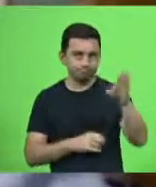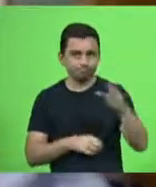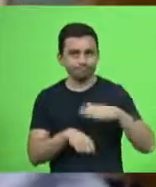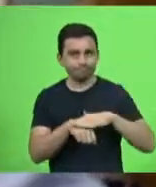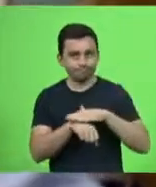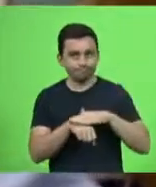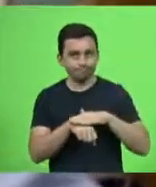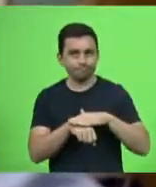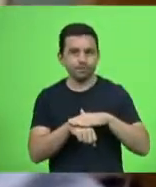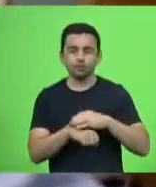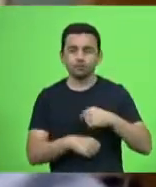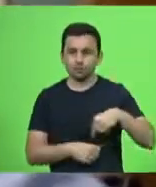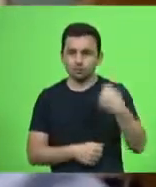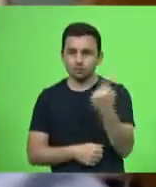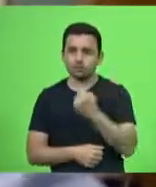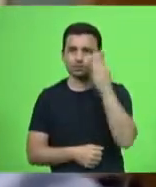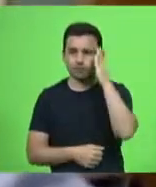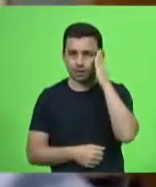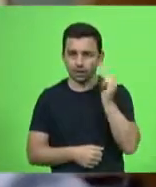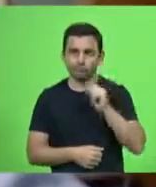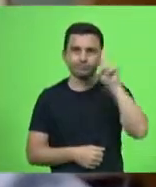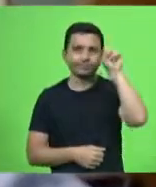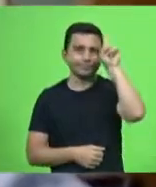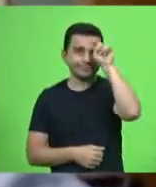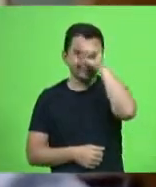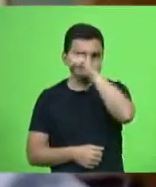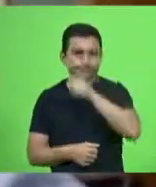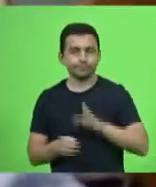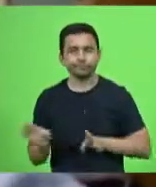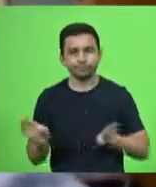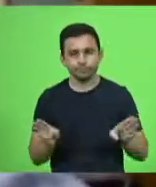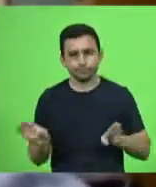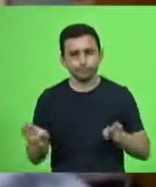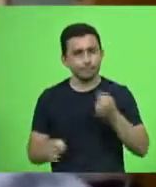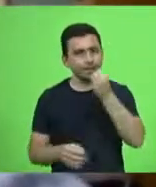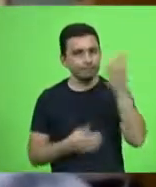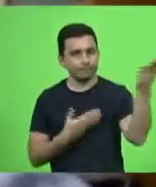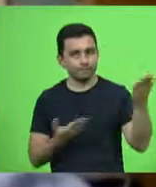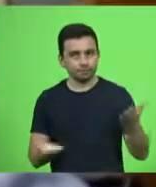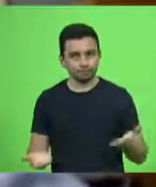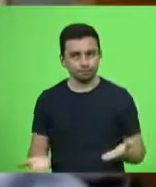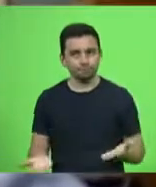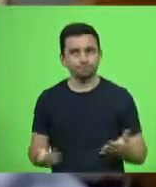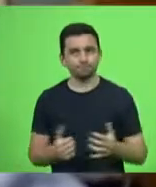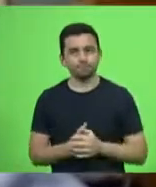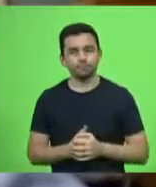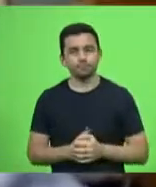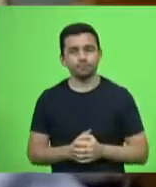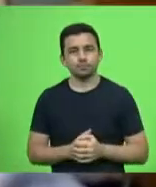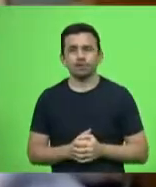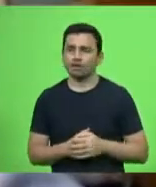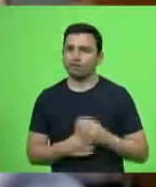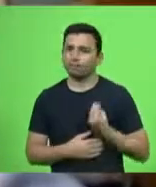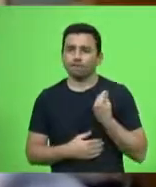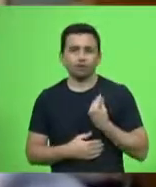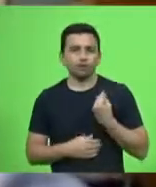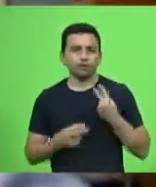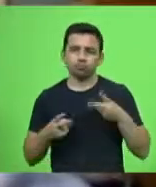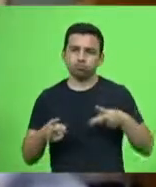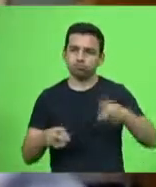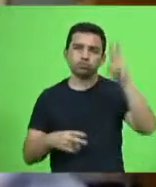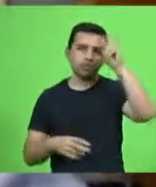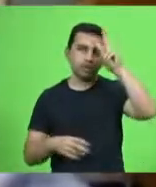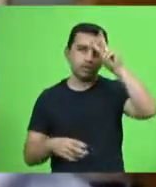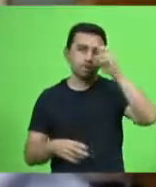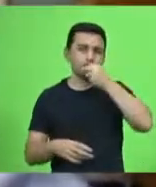mas sabemos desse momento difícil, né? Seja bem-vindo. E vida que segue, com boas lembranças e